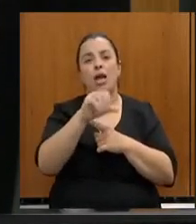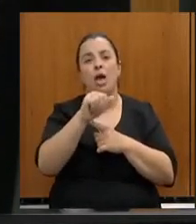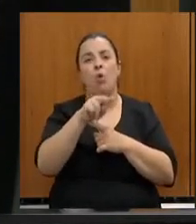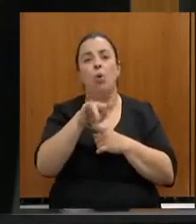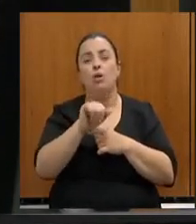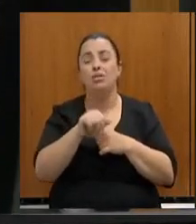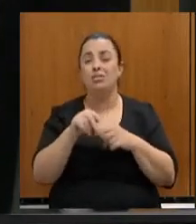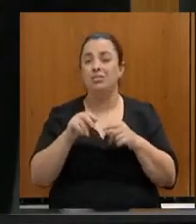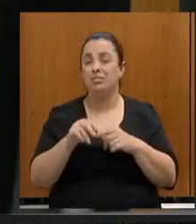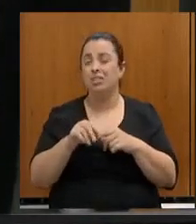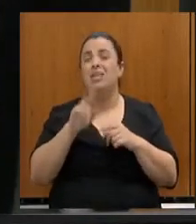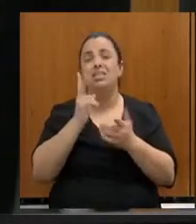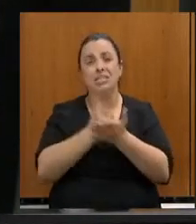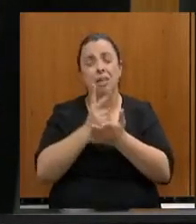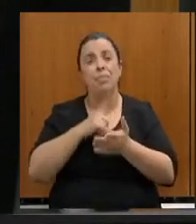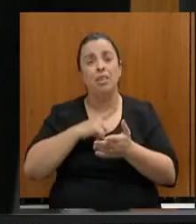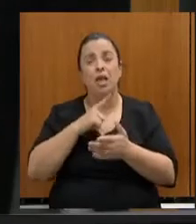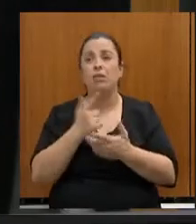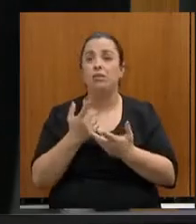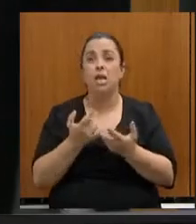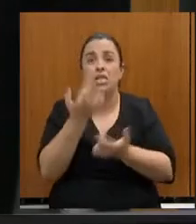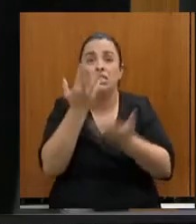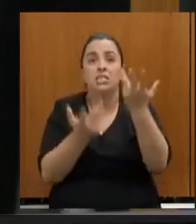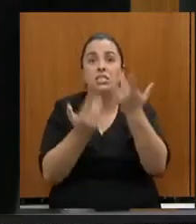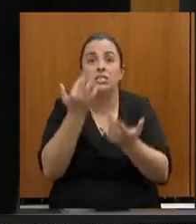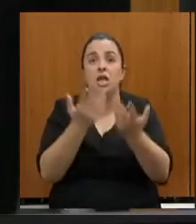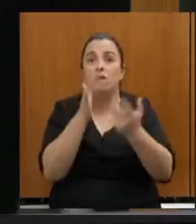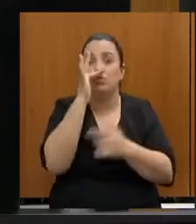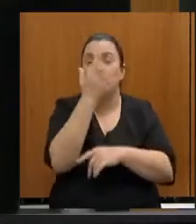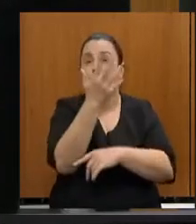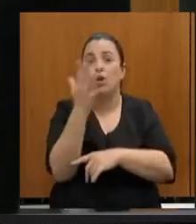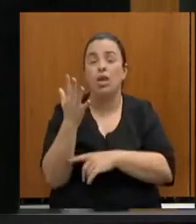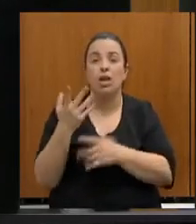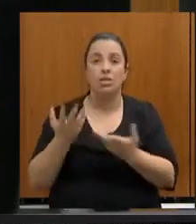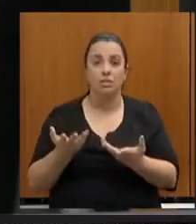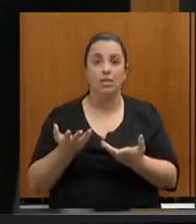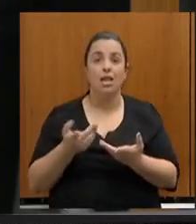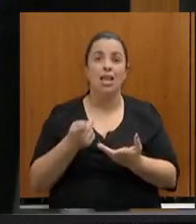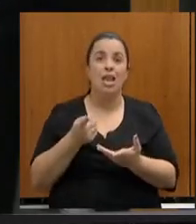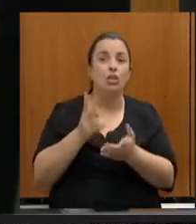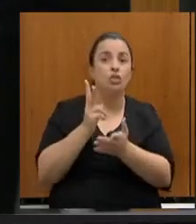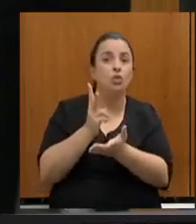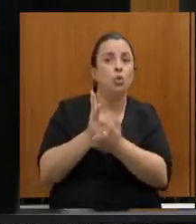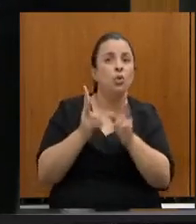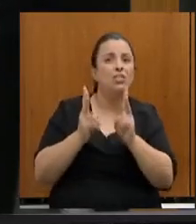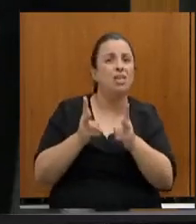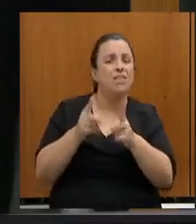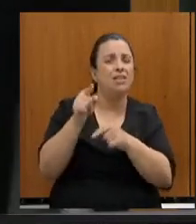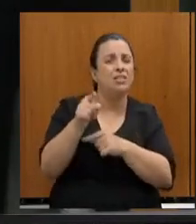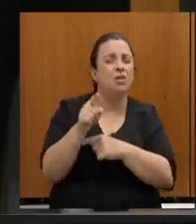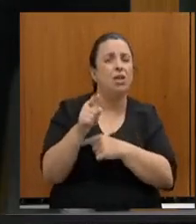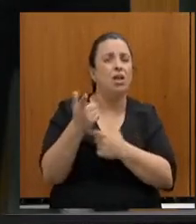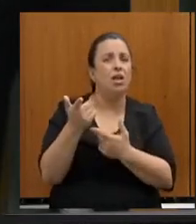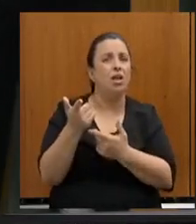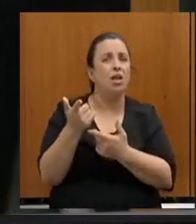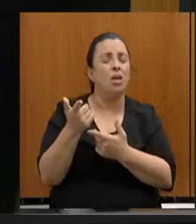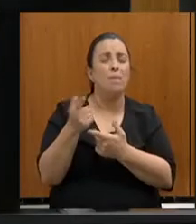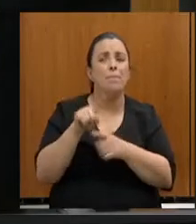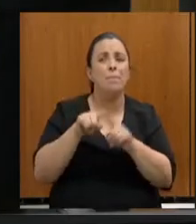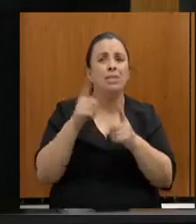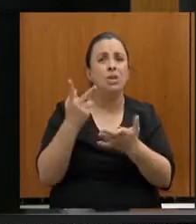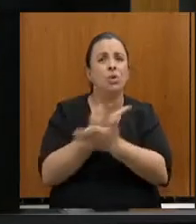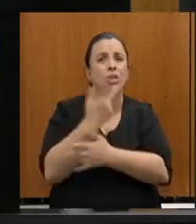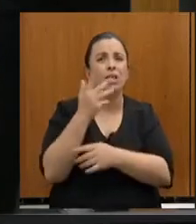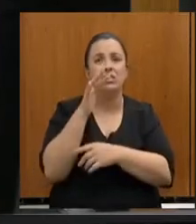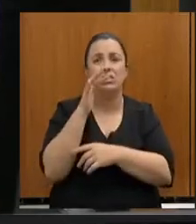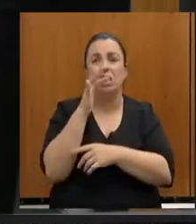outubro 2017 ocorreu o incêndio na unidade de conservação de Acauã e suas imediações totalizando 3488